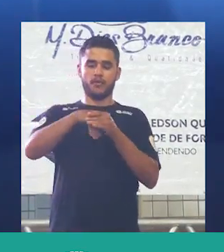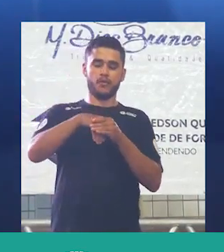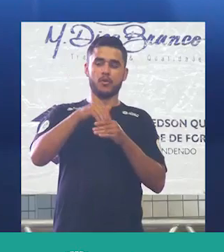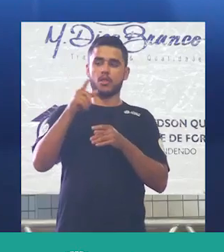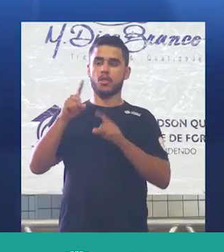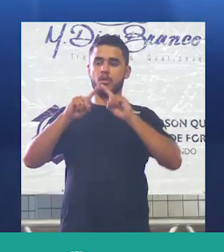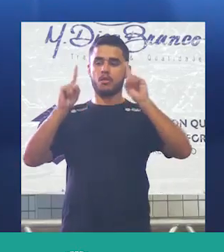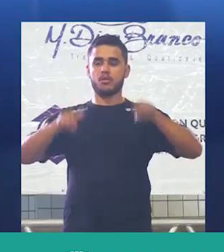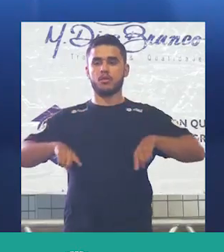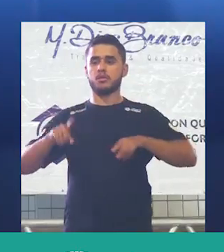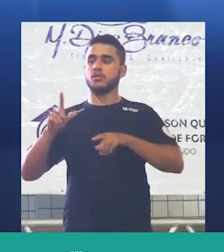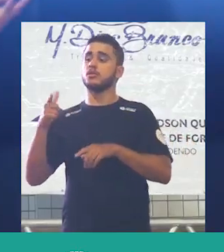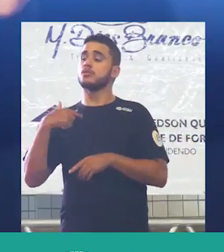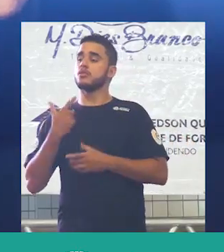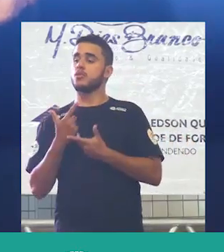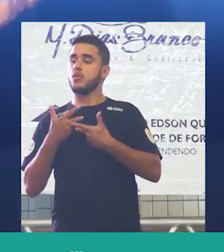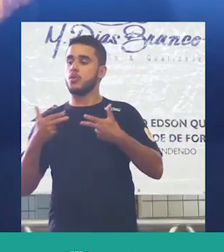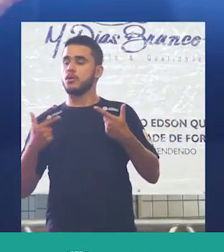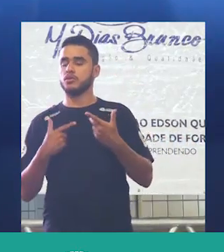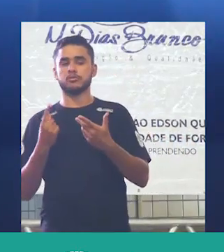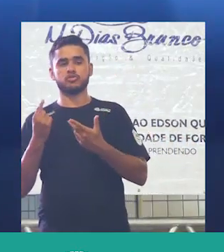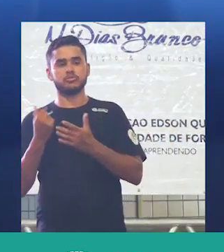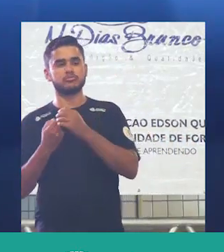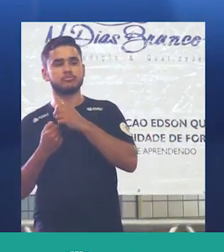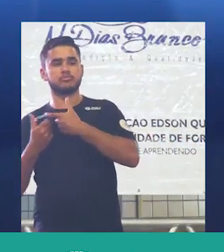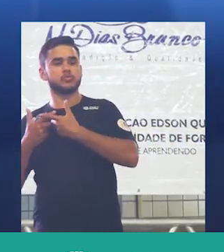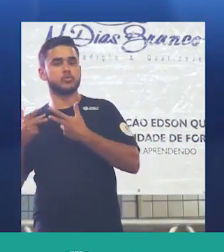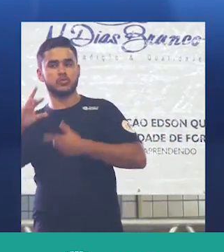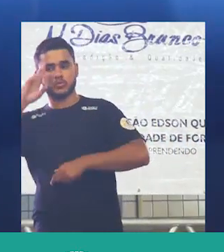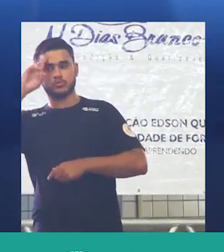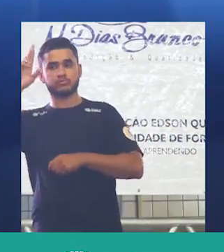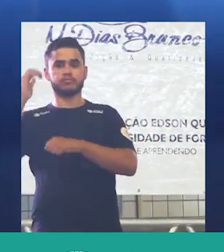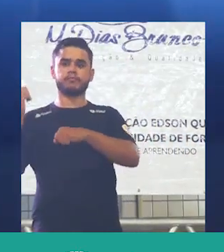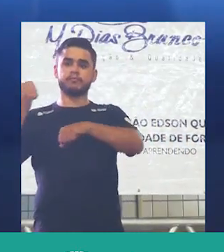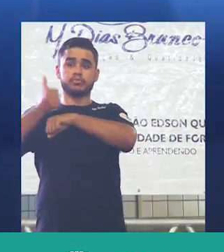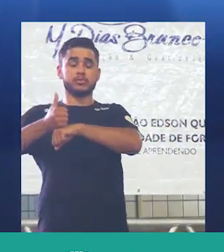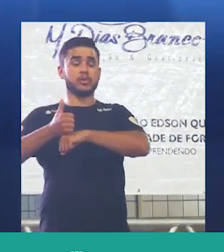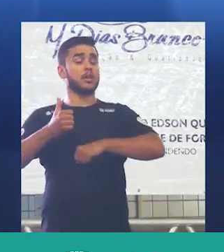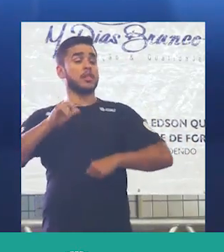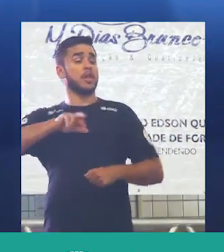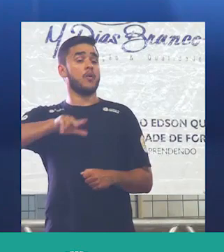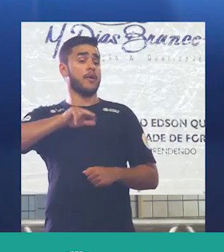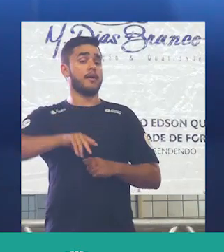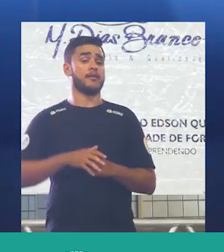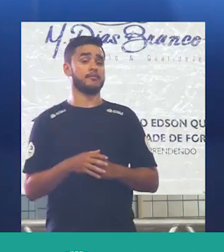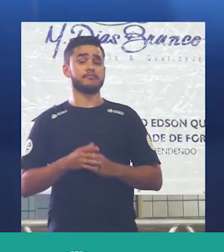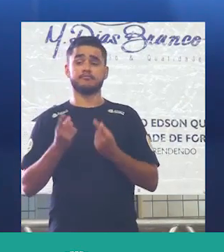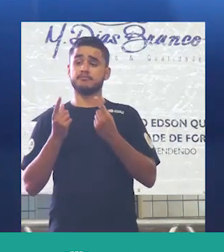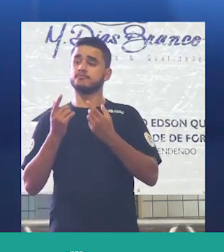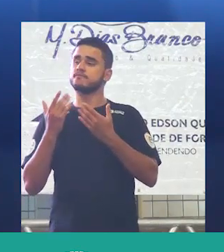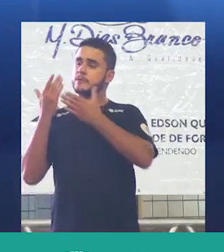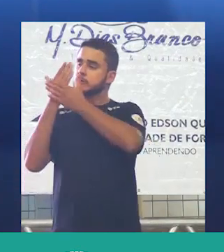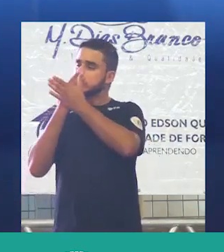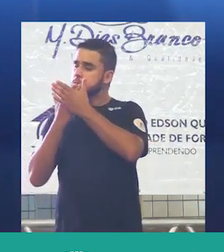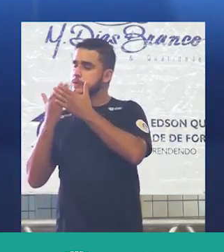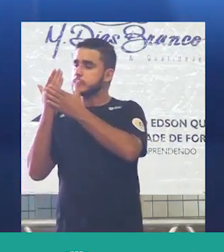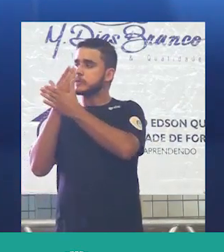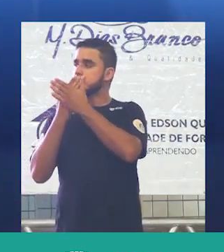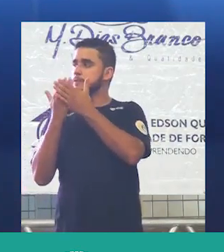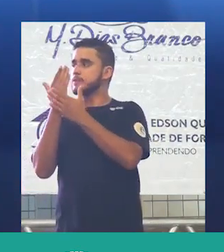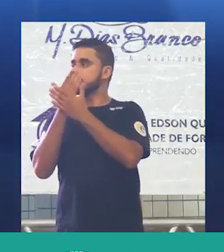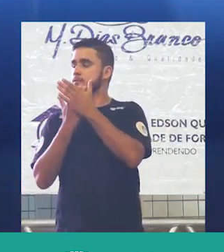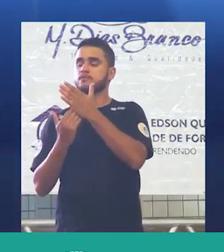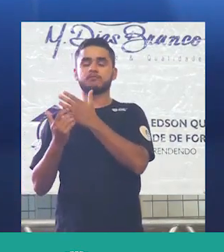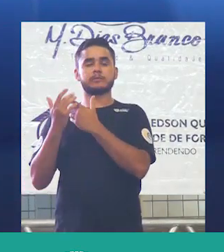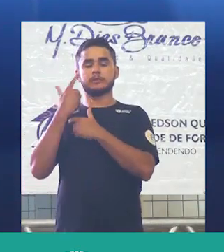arranjar a diretoria de não sei o quê. O problema do Brasil é esse. Negociar é você convencer o outro que a